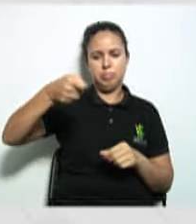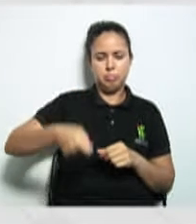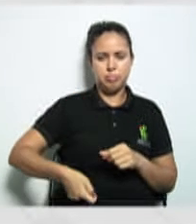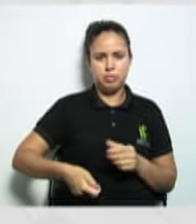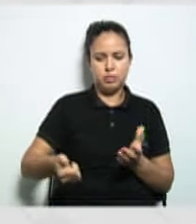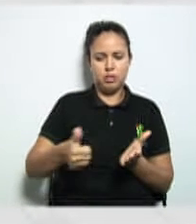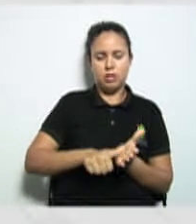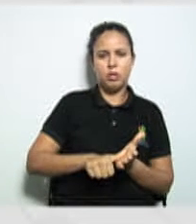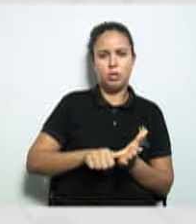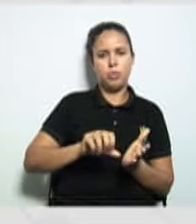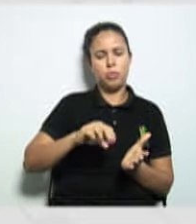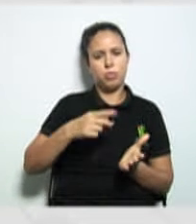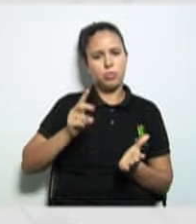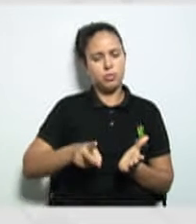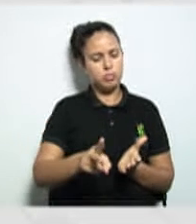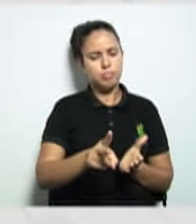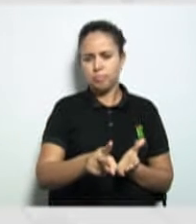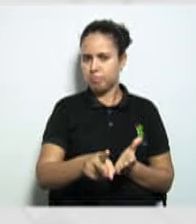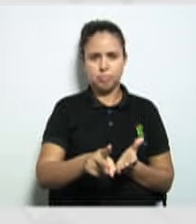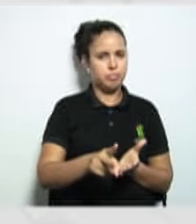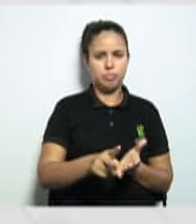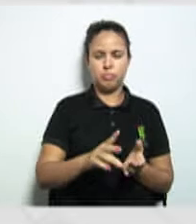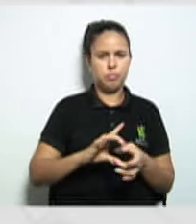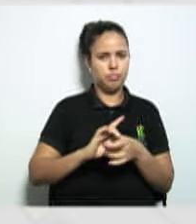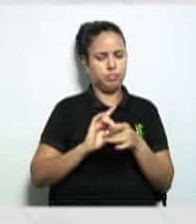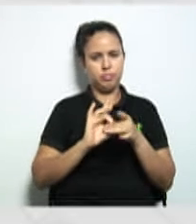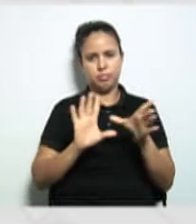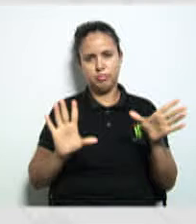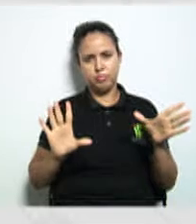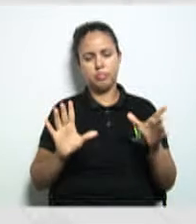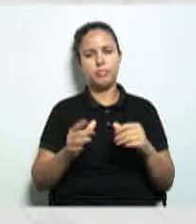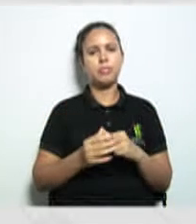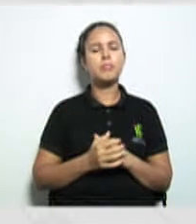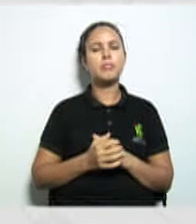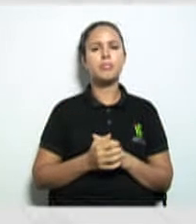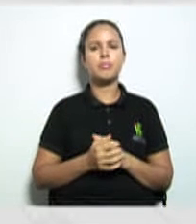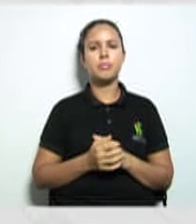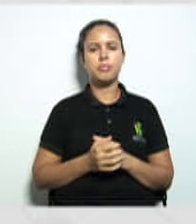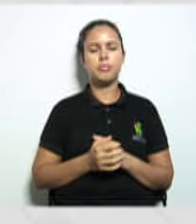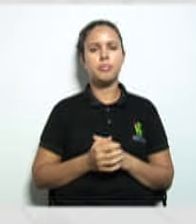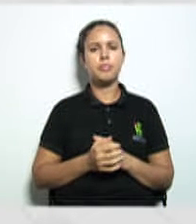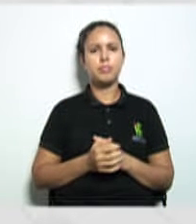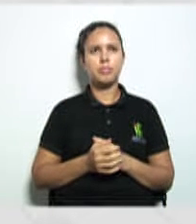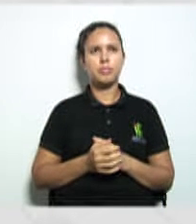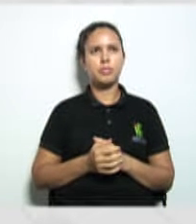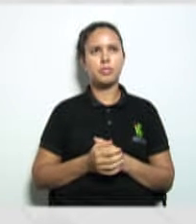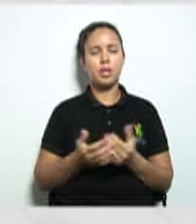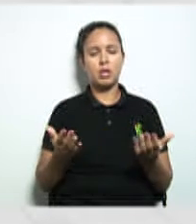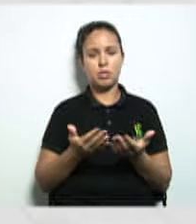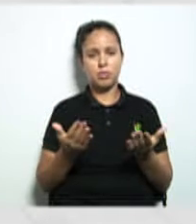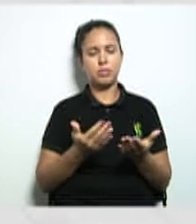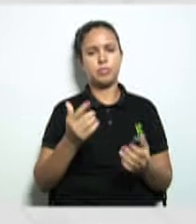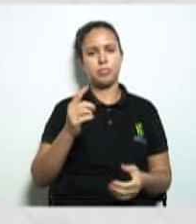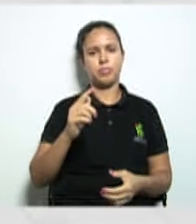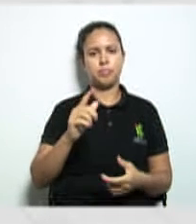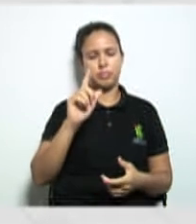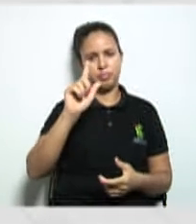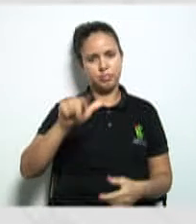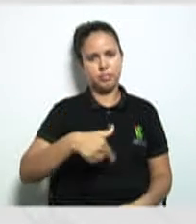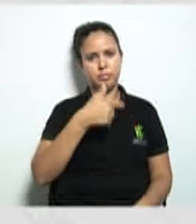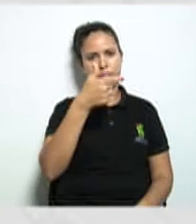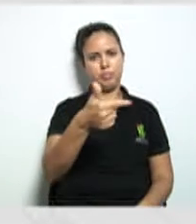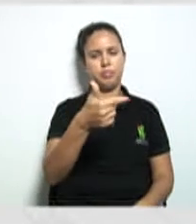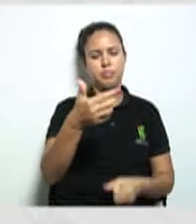impedido de se associar, ok? Então, agora nós vamos falar sobre o segundo princípio